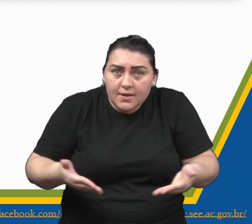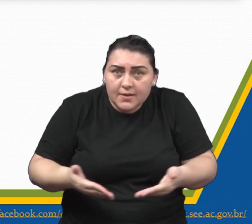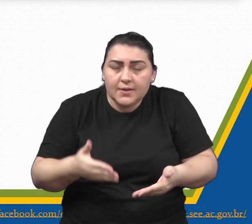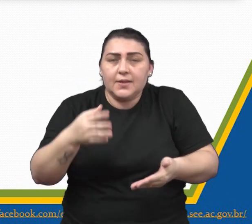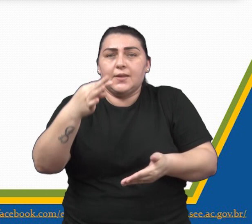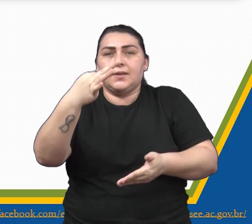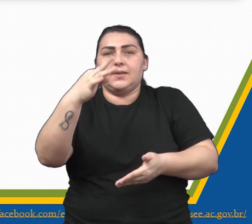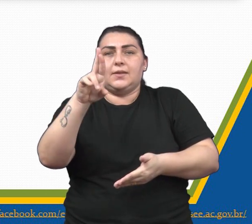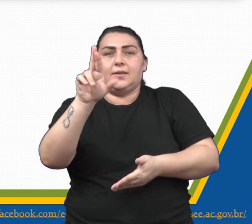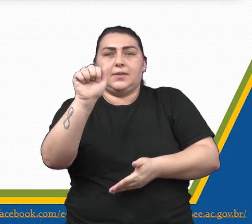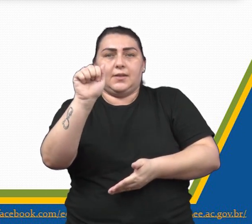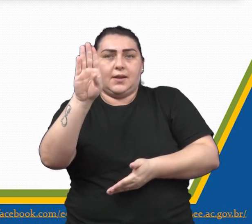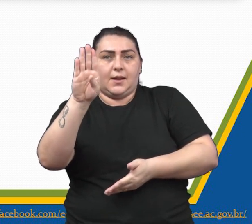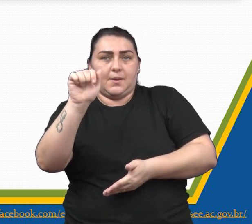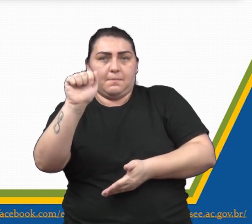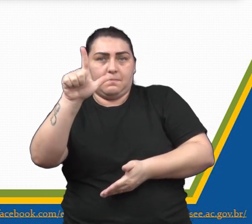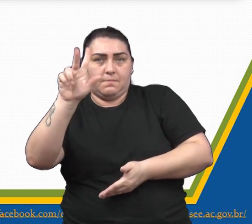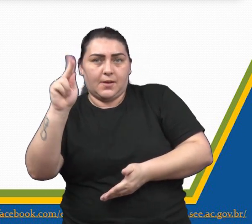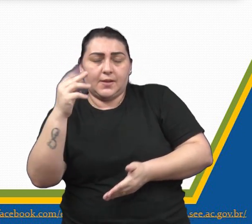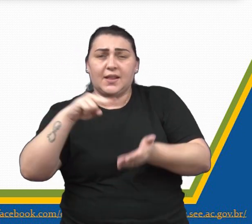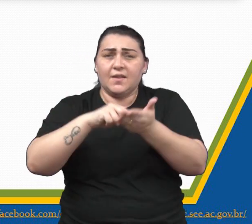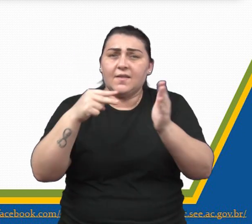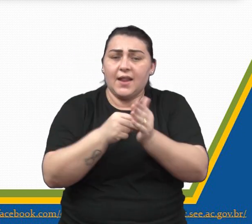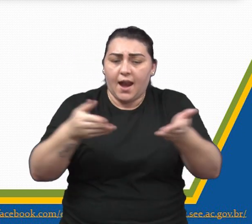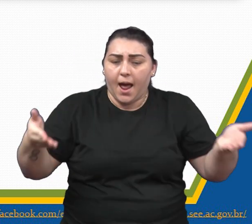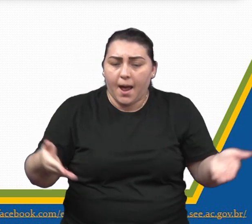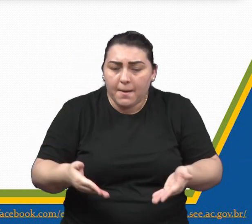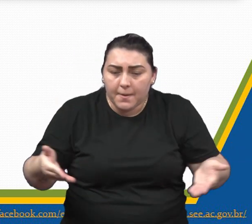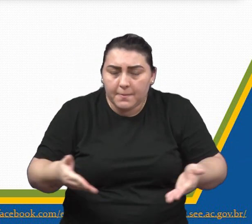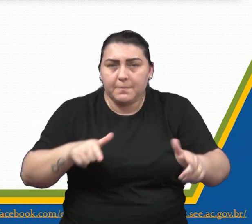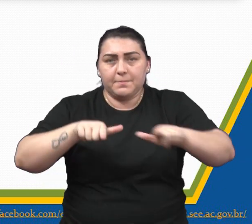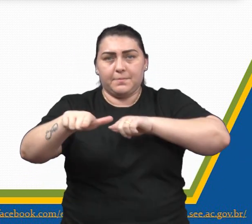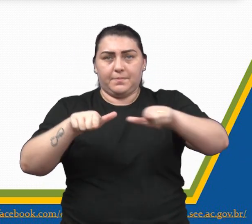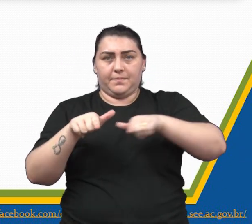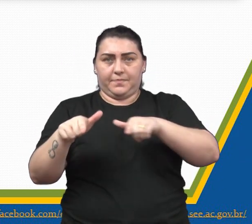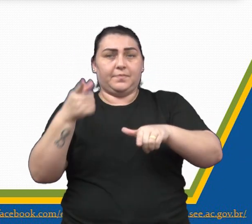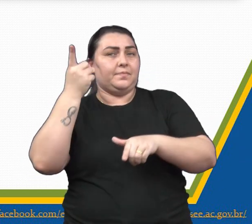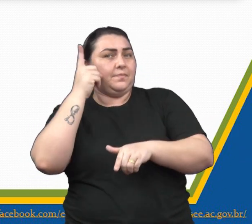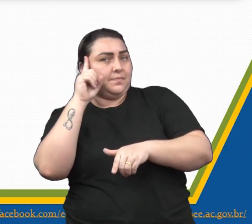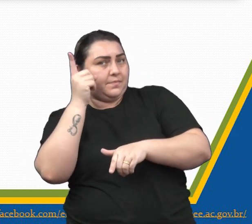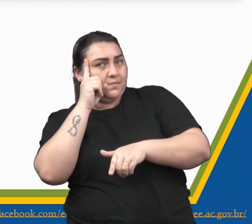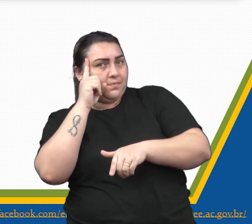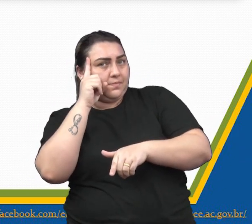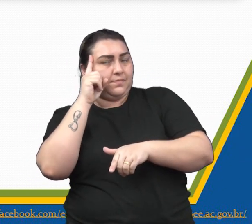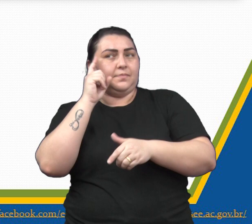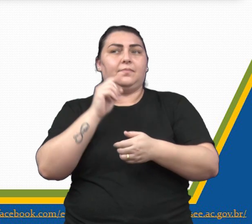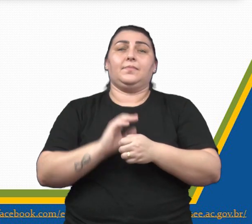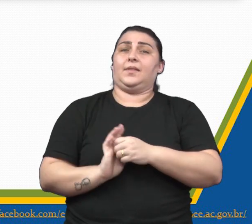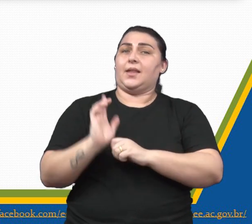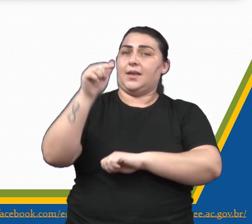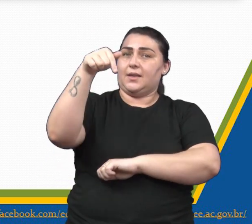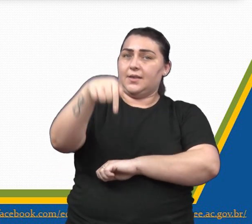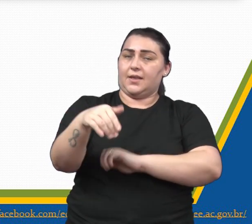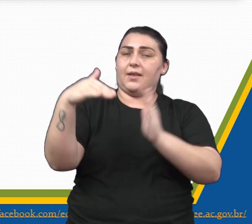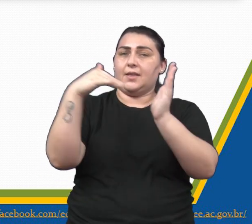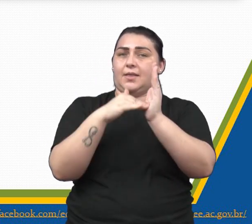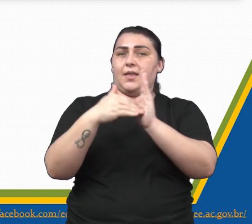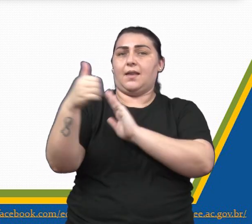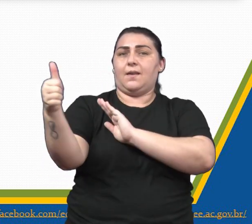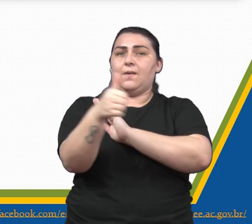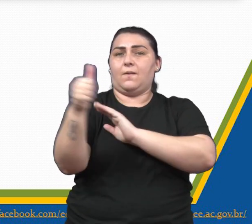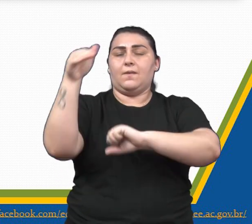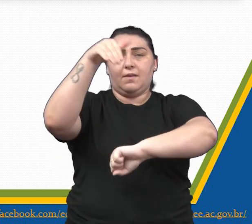presente, pois se trata de uma ação que Greito ainda realiza no dia a dia, que é trabalhar das 7 às 23